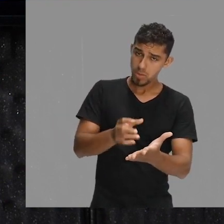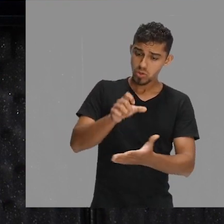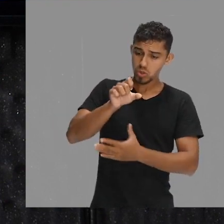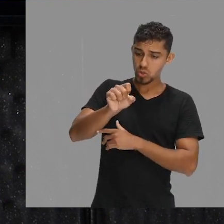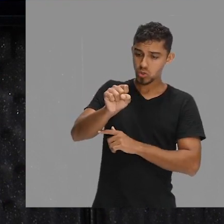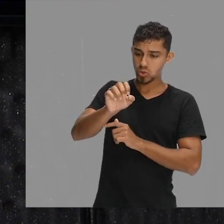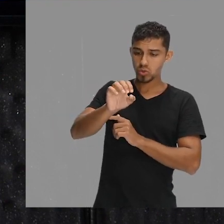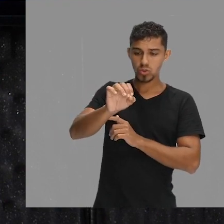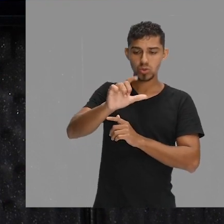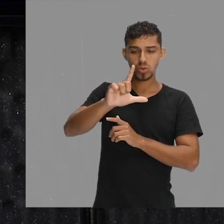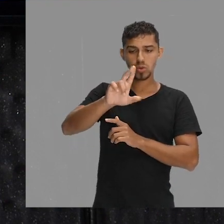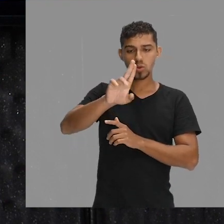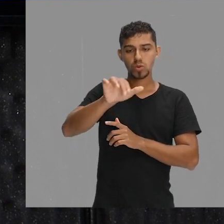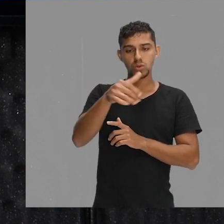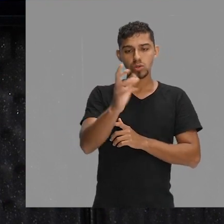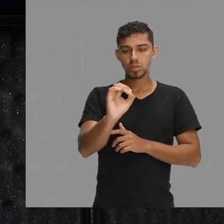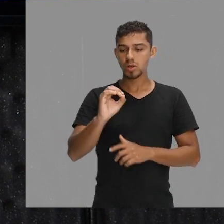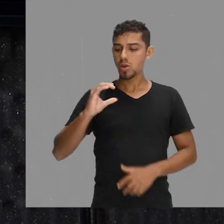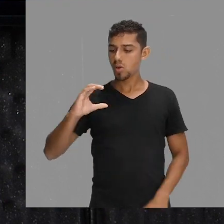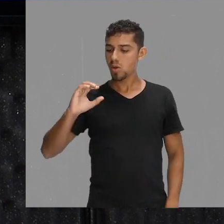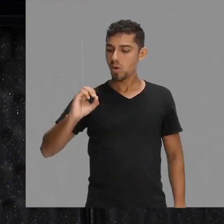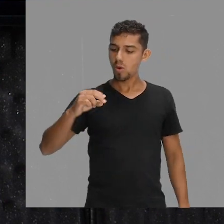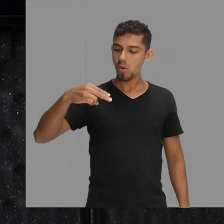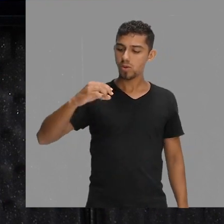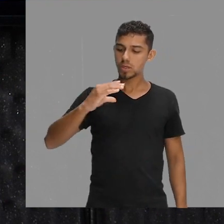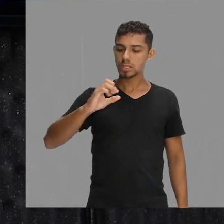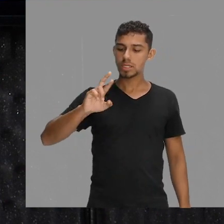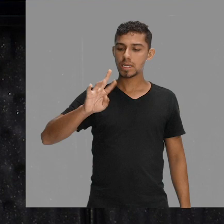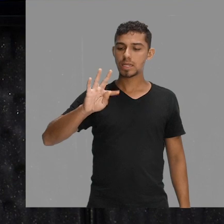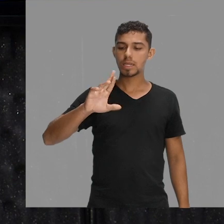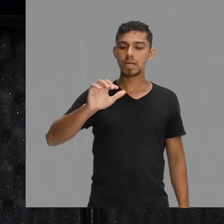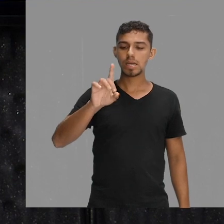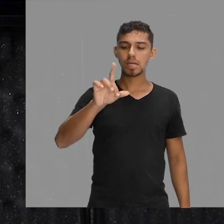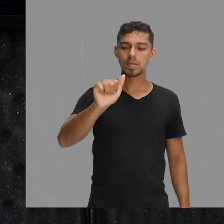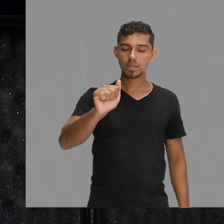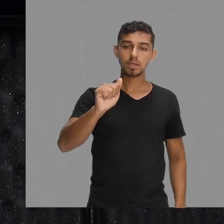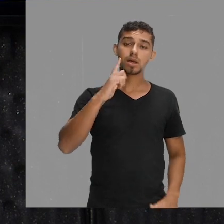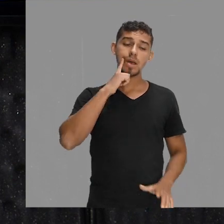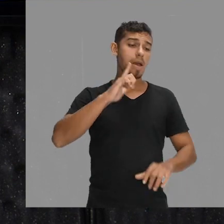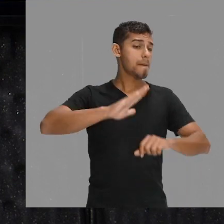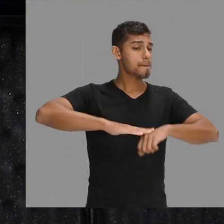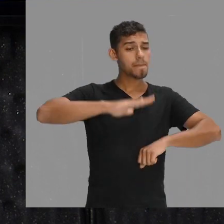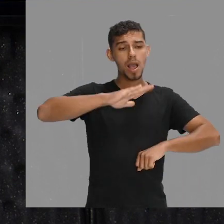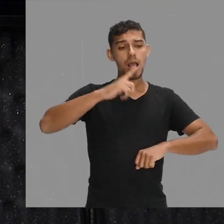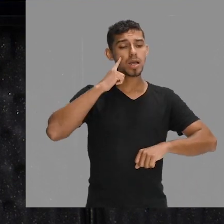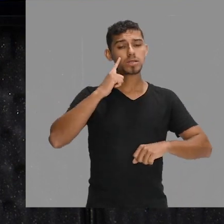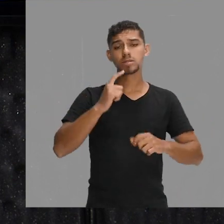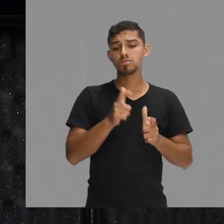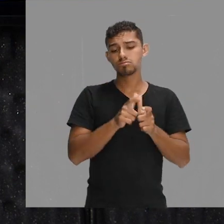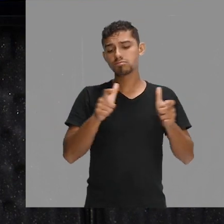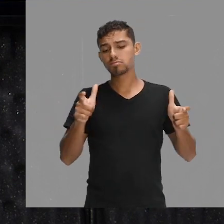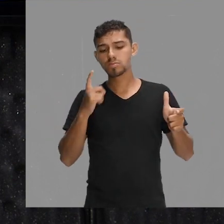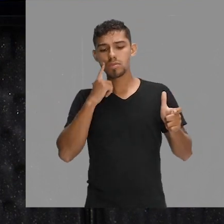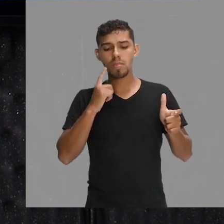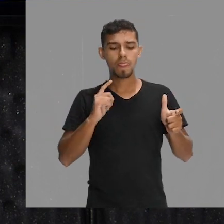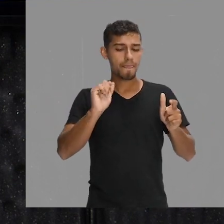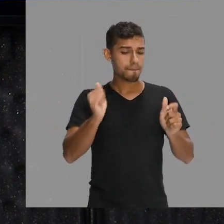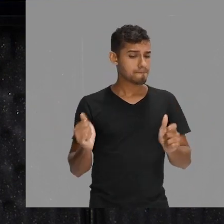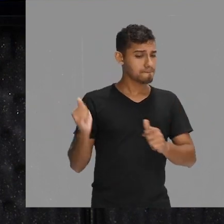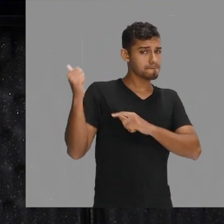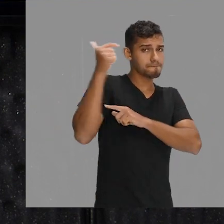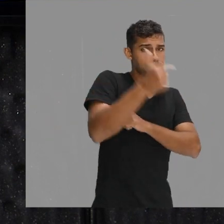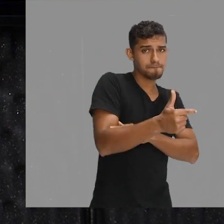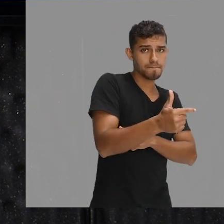Por quê? Porque a solução concentrada quer dizer que eu tenho mais soluto. Quanto mais soluto, maior será